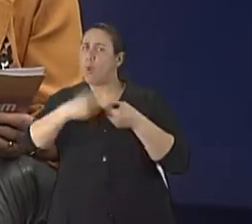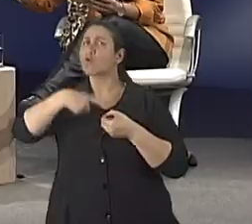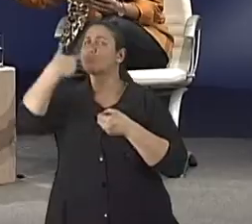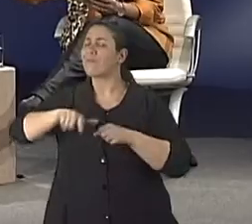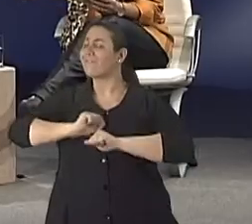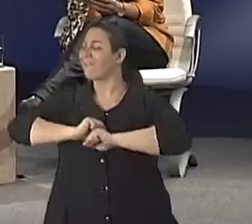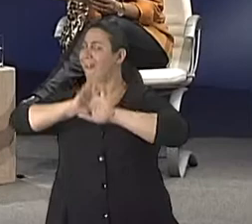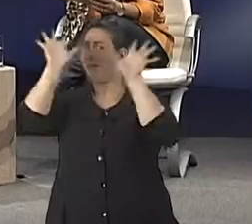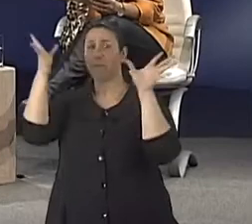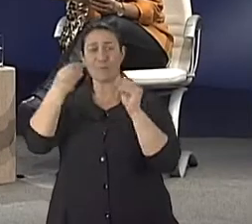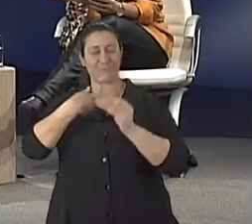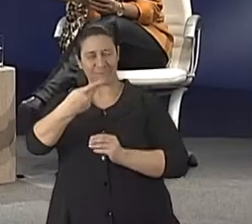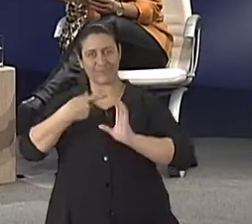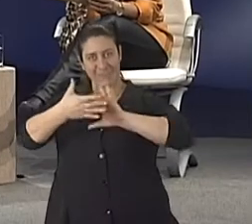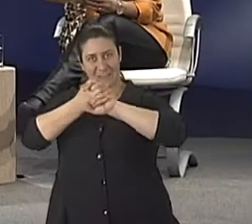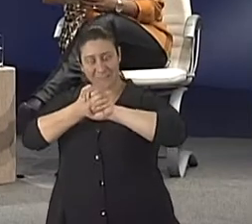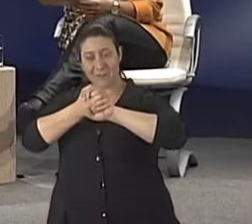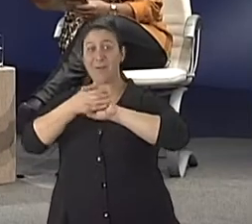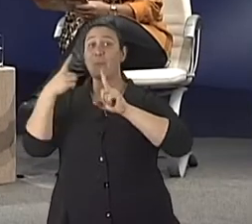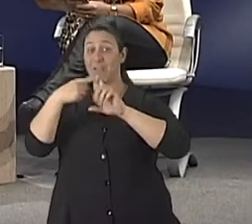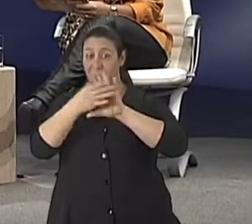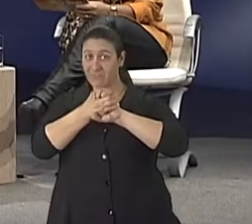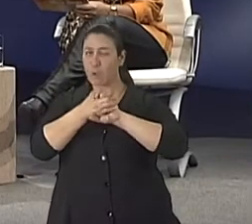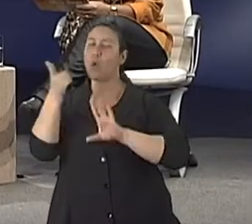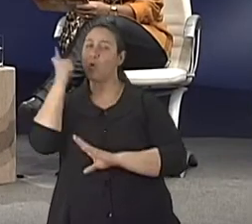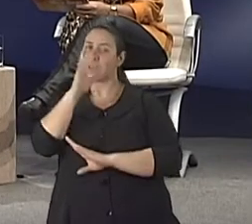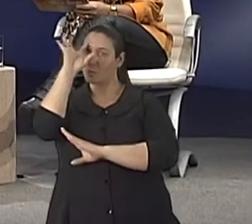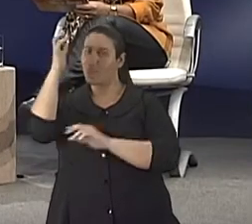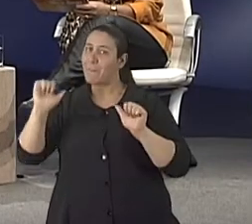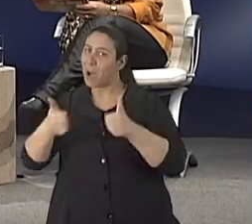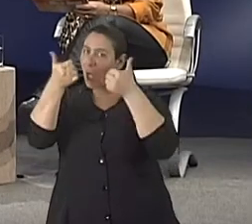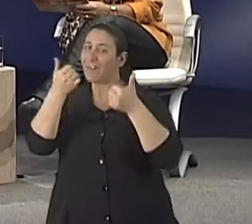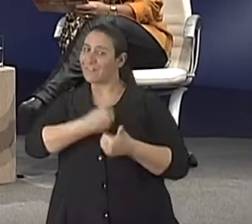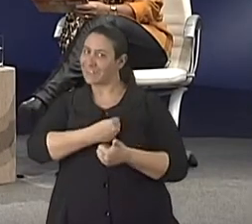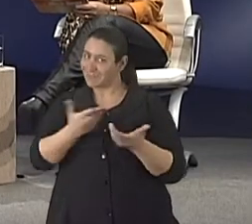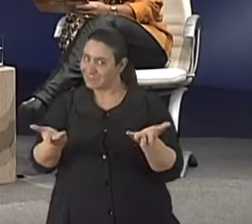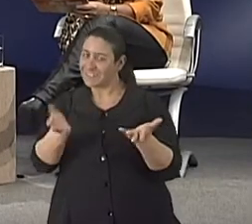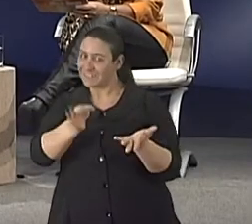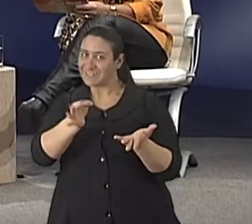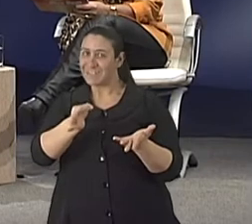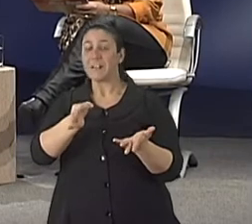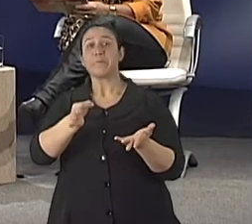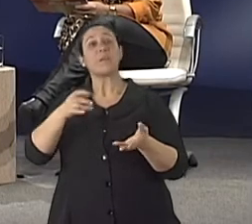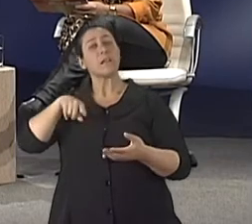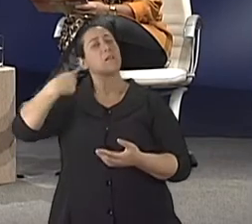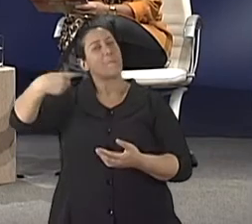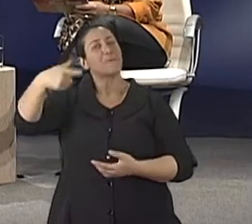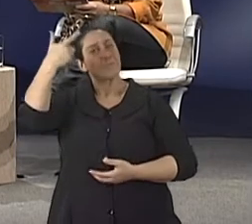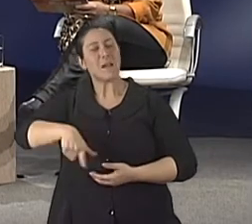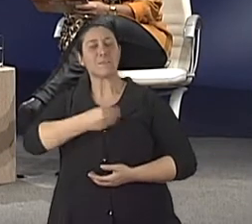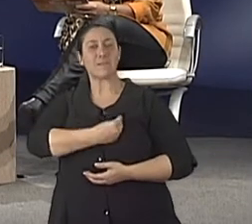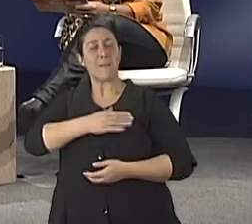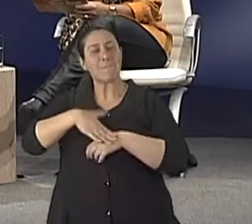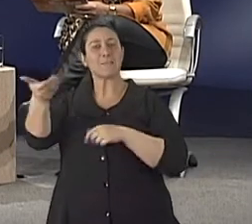então eu quero terminar de mãos dadas porque de mãos dadas é que a gente resolve melhor os conflitos não é com certeza a gente vai ter mais vida com